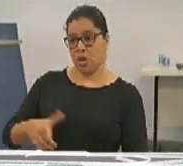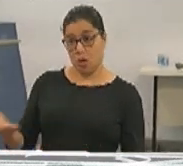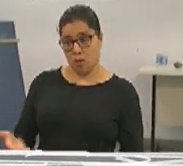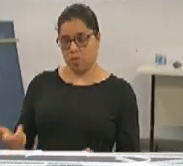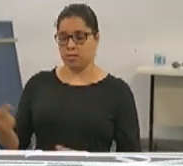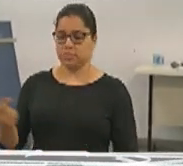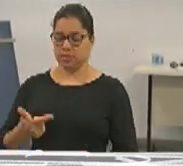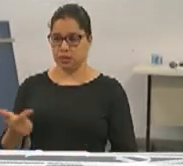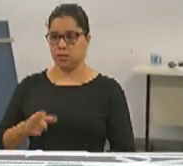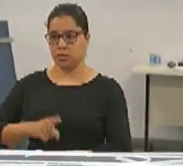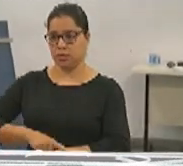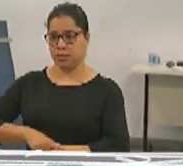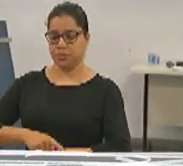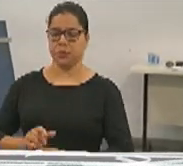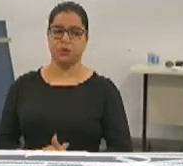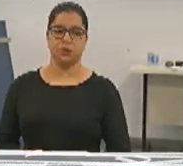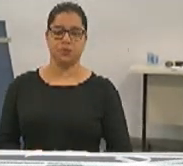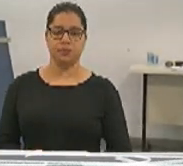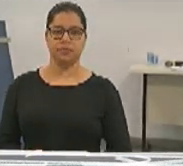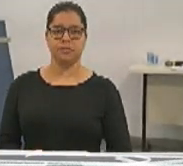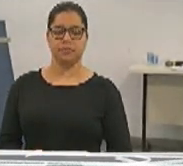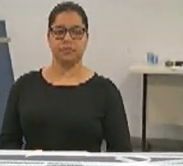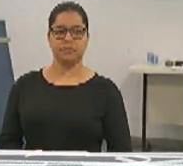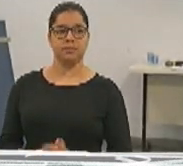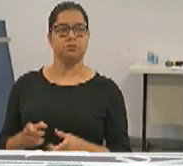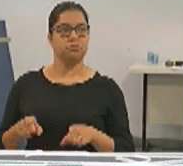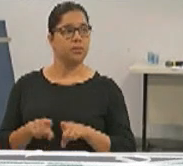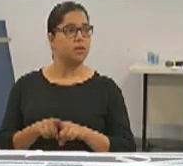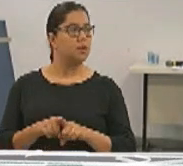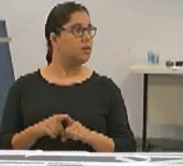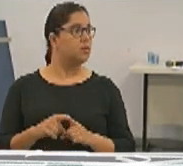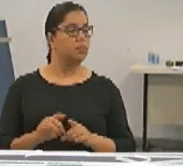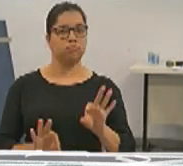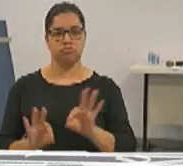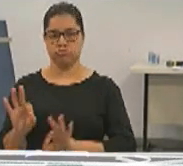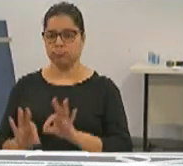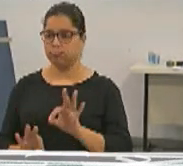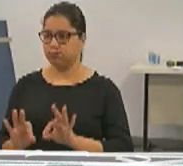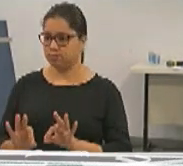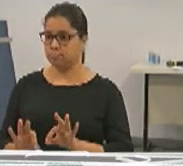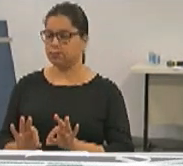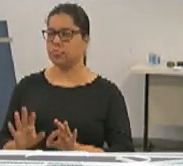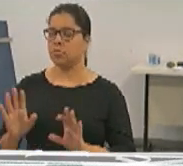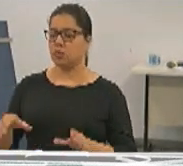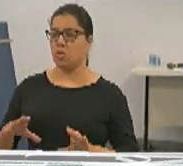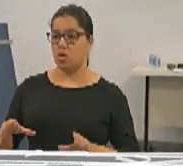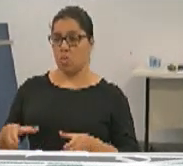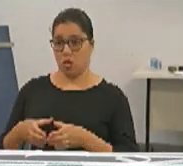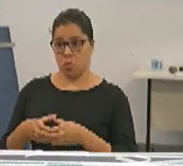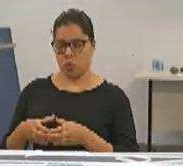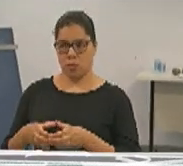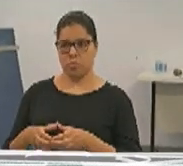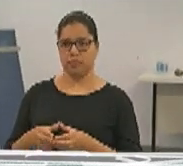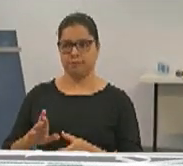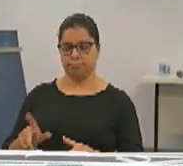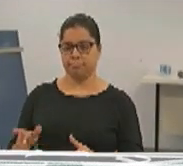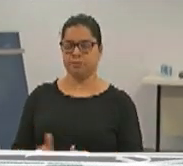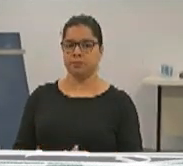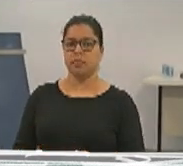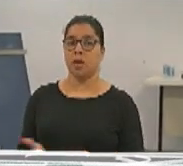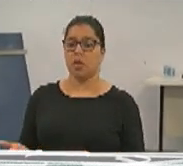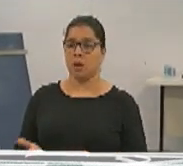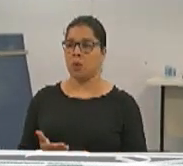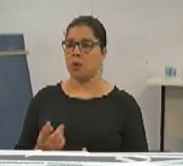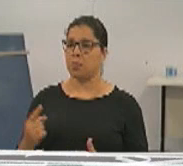11 deste ano da nossa comissão, CCP, o segundo bloco é de perguntas e respostas entre os candidatos,